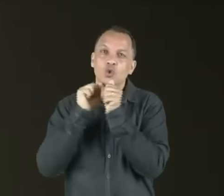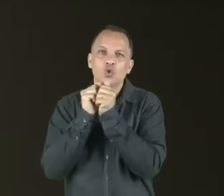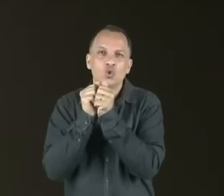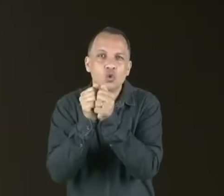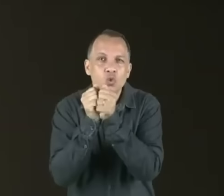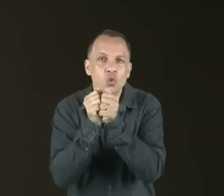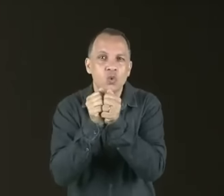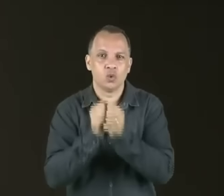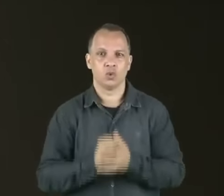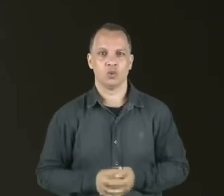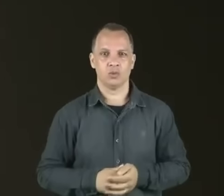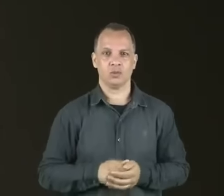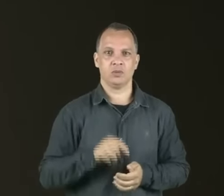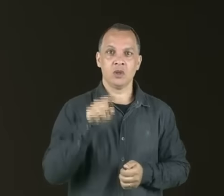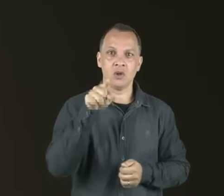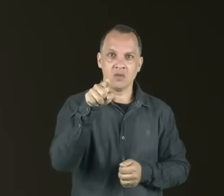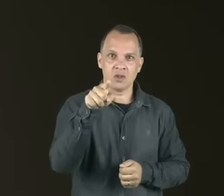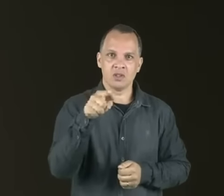se alguém